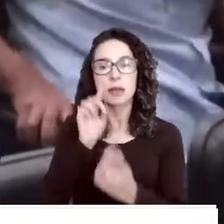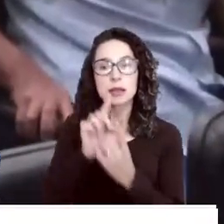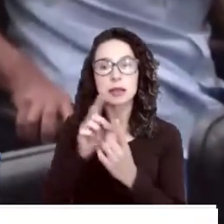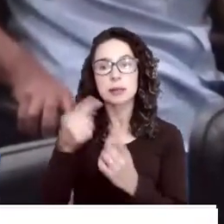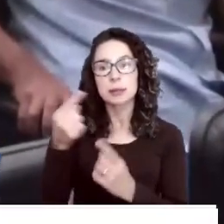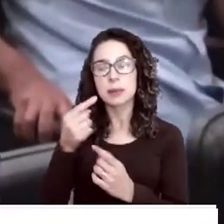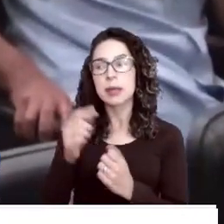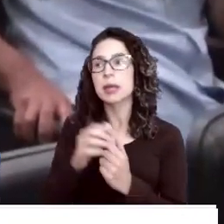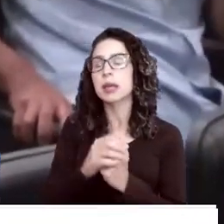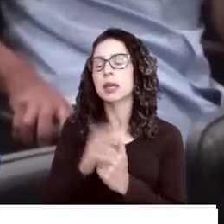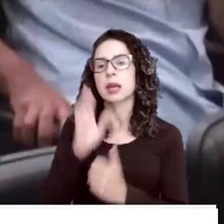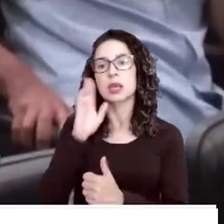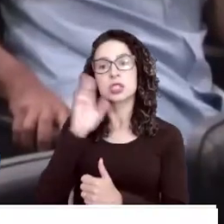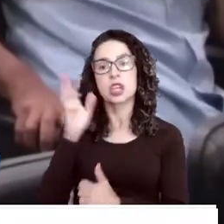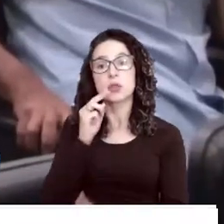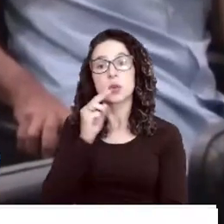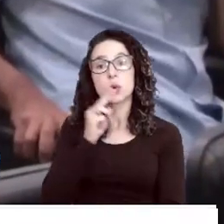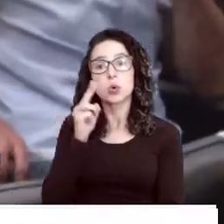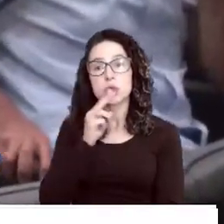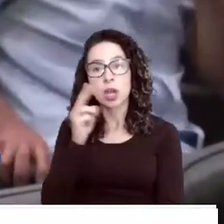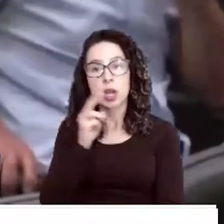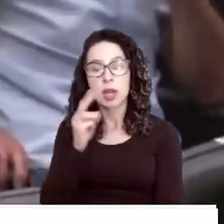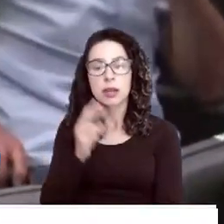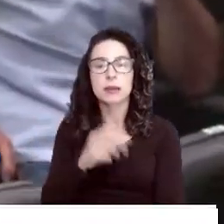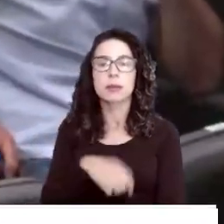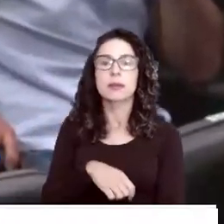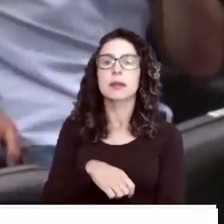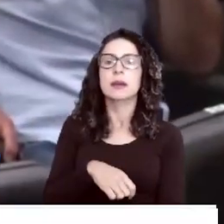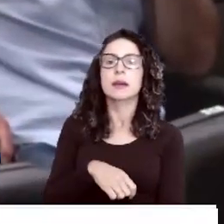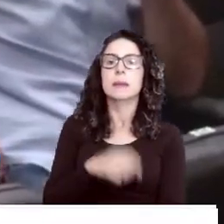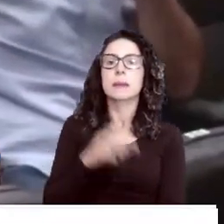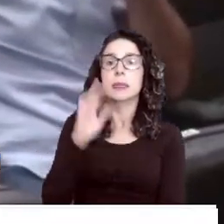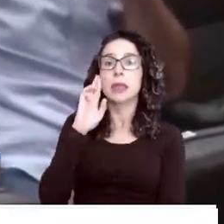de urgência e emergência, estava, né? A chefe